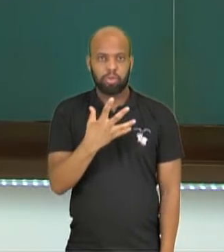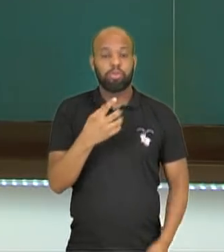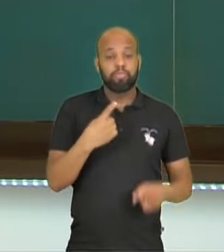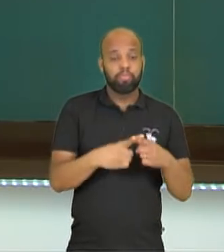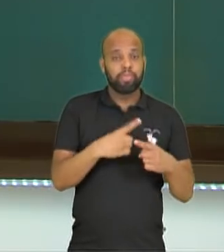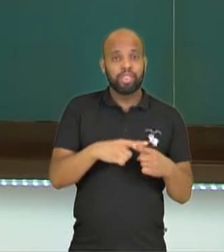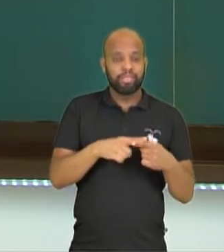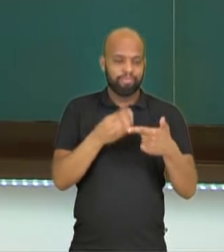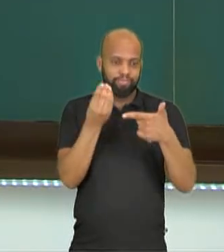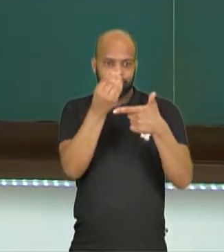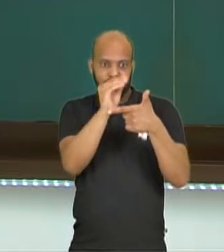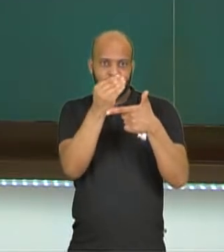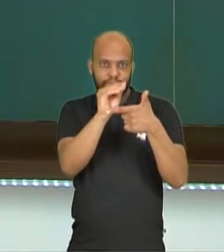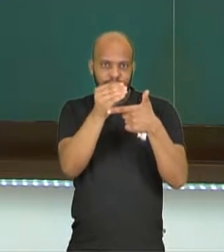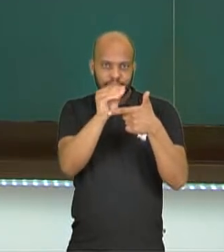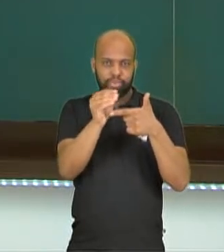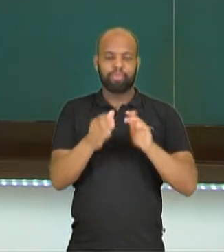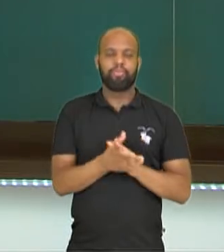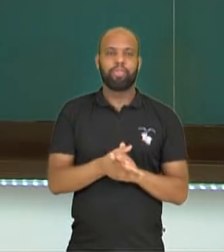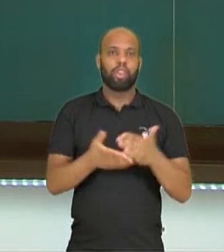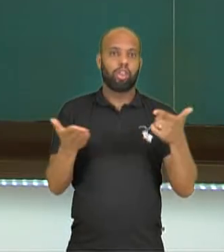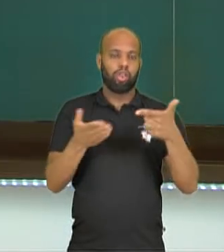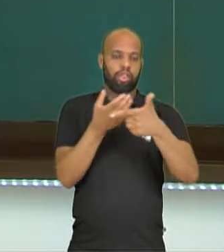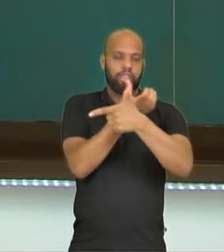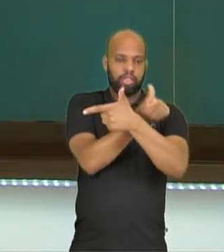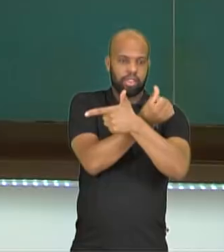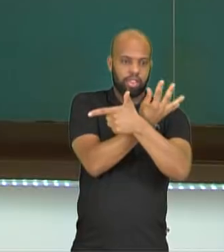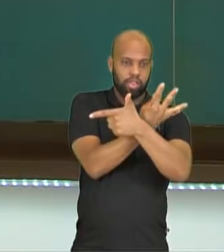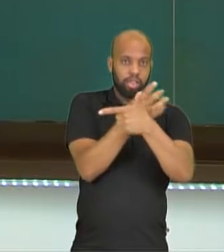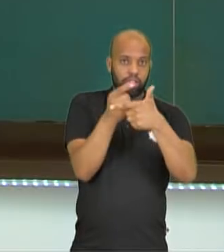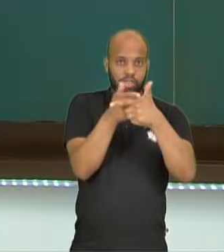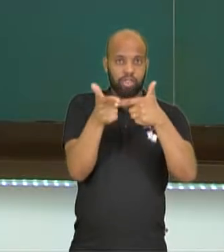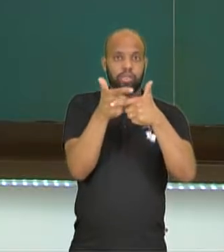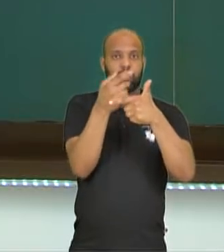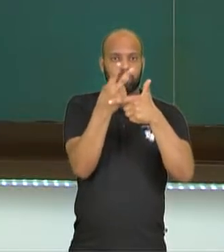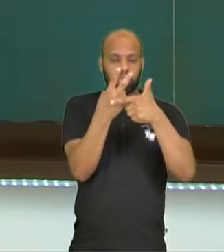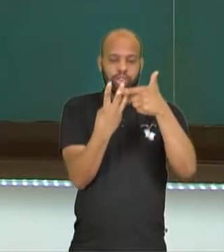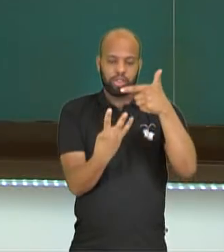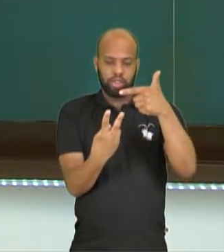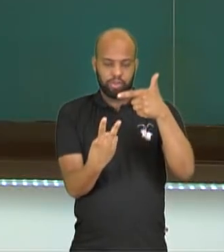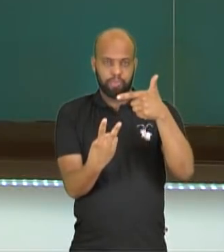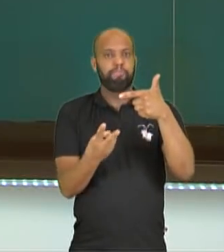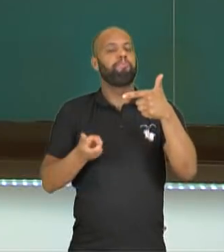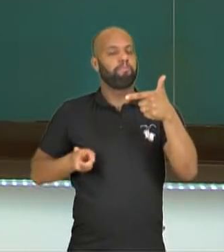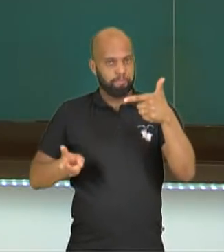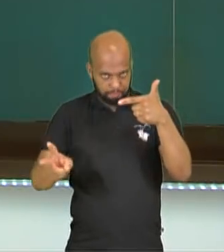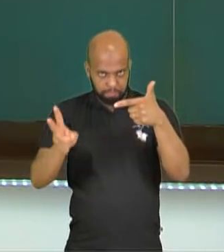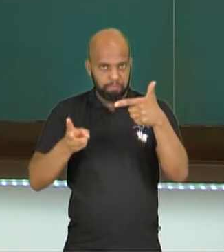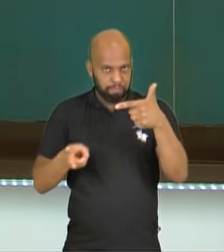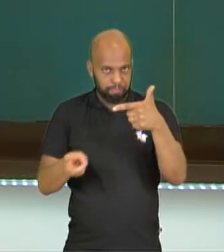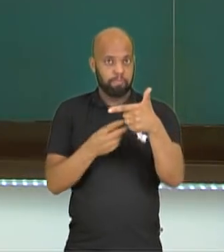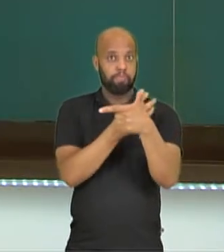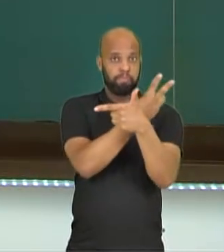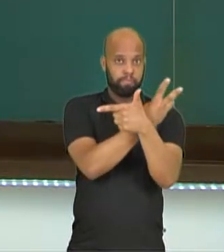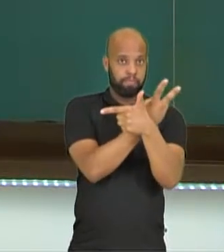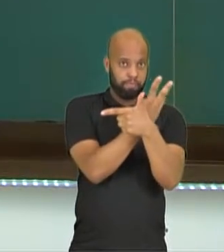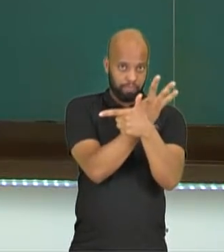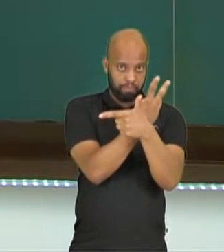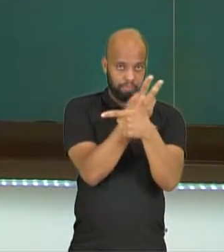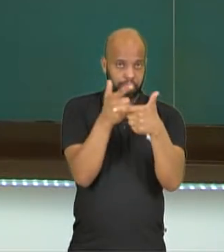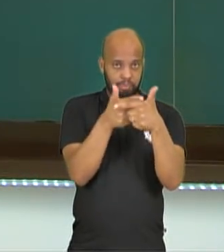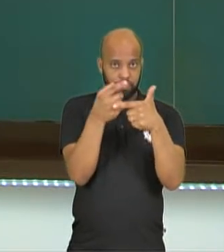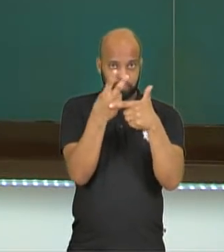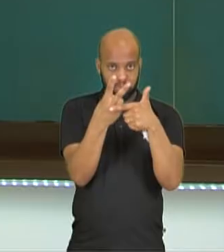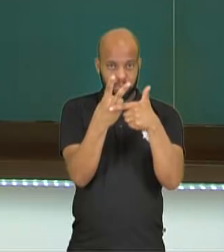que nós vamos dividir. 64 dividido por 2 dá 32. Continua dividindo até não dar mais. 32